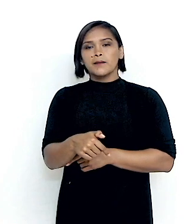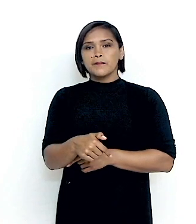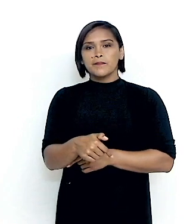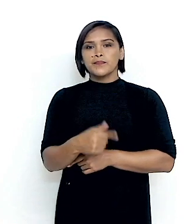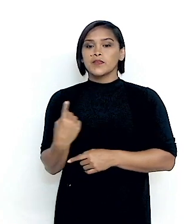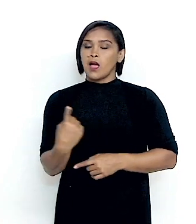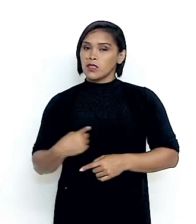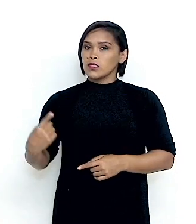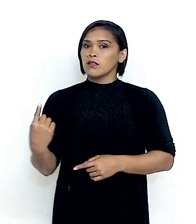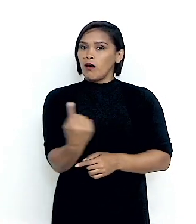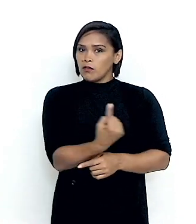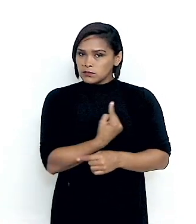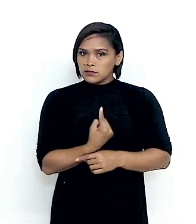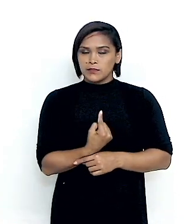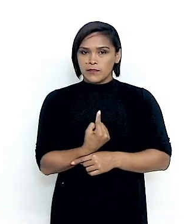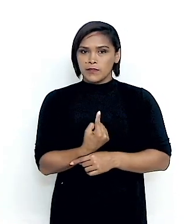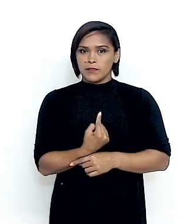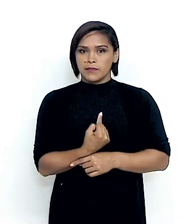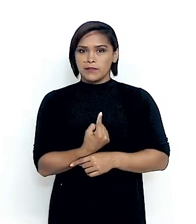nós estamos